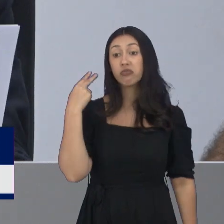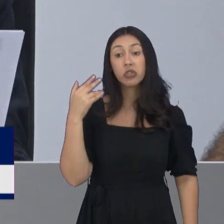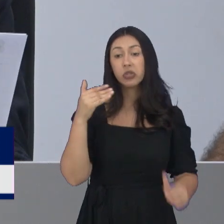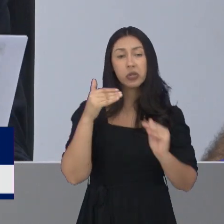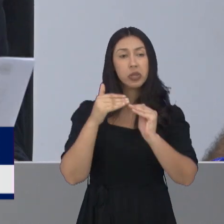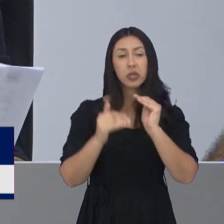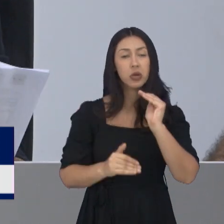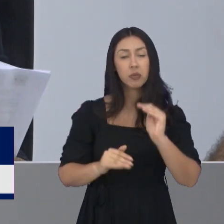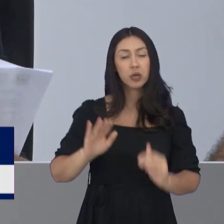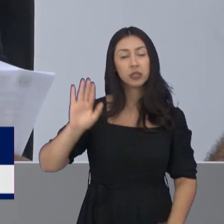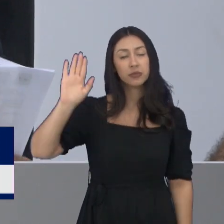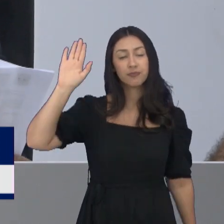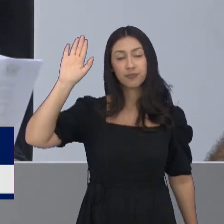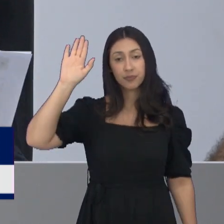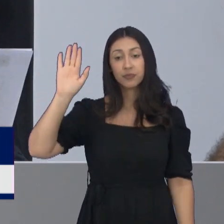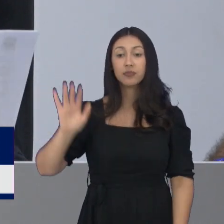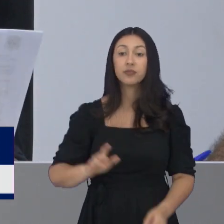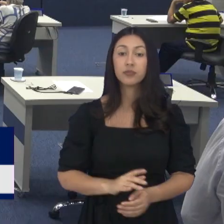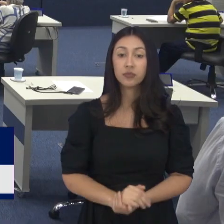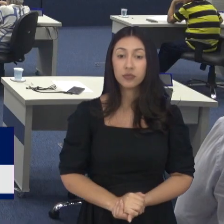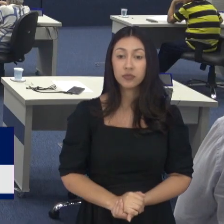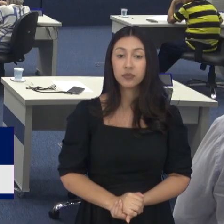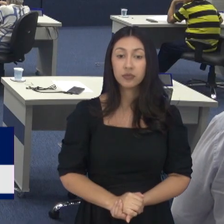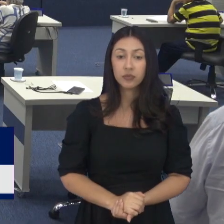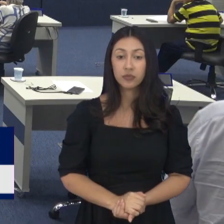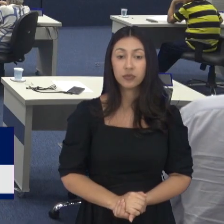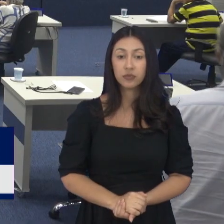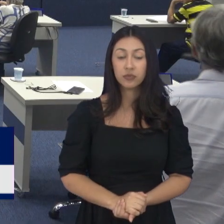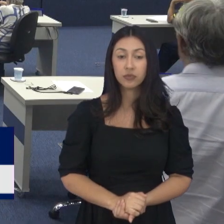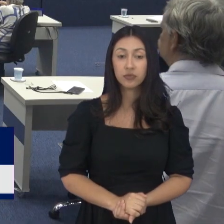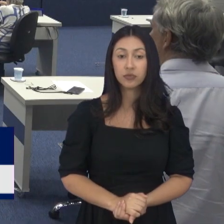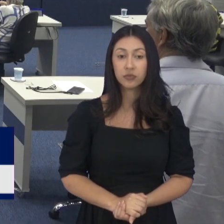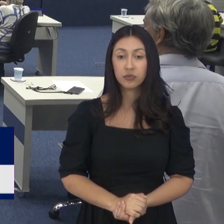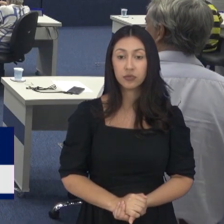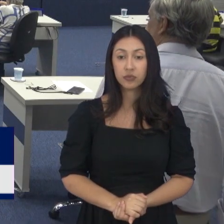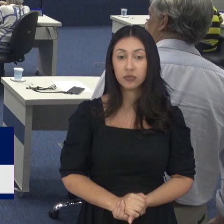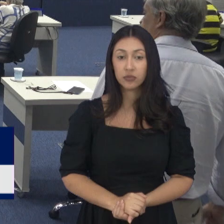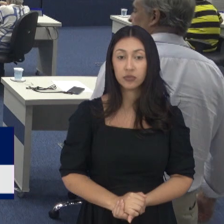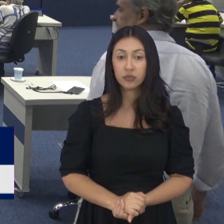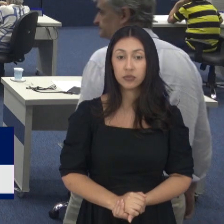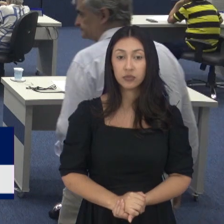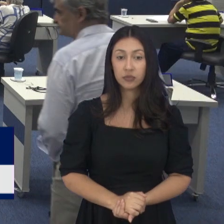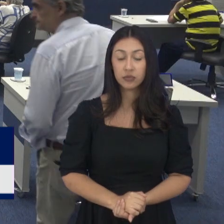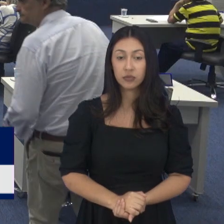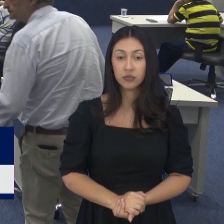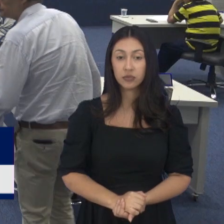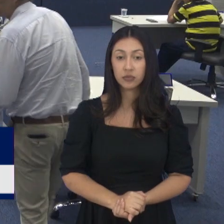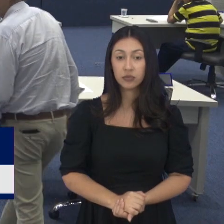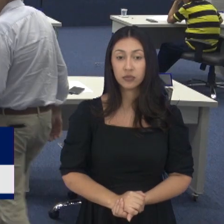favoráveis permaneçam como estão, os contrários que se manifestem. Nenhum voto contrário, senhor presidente.